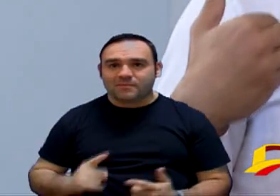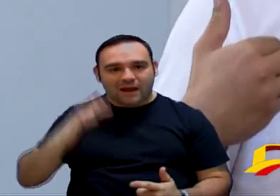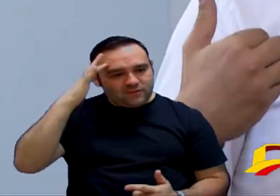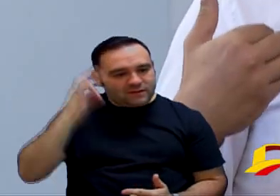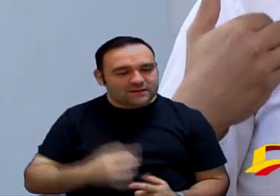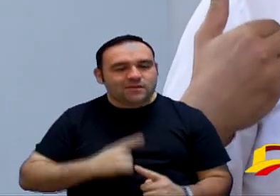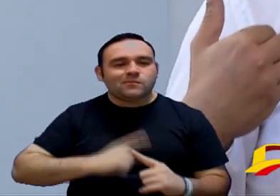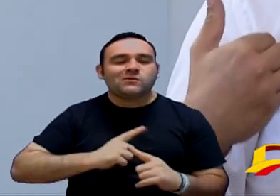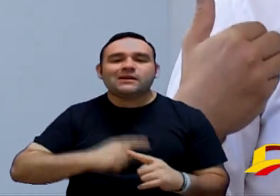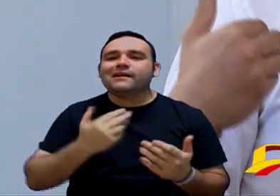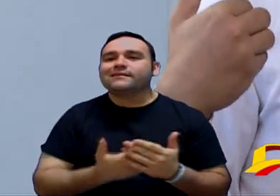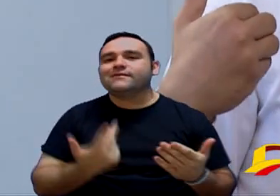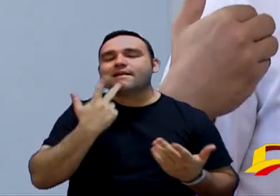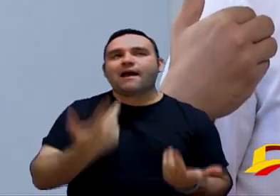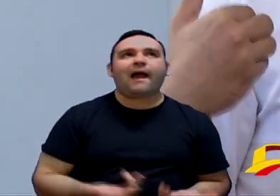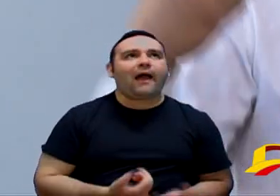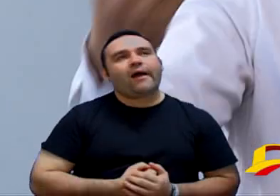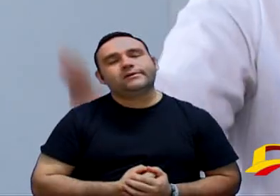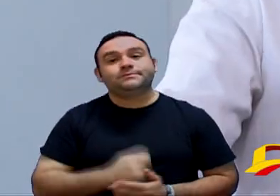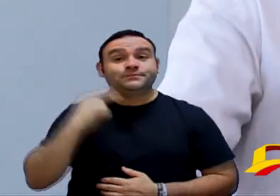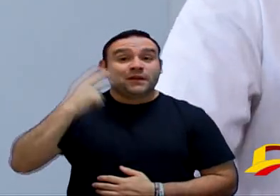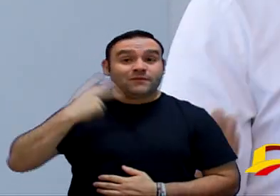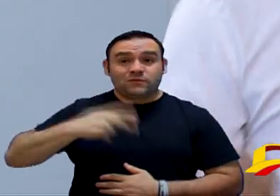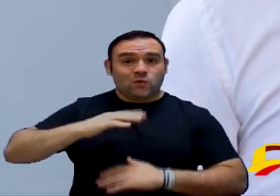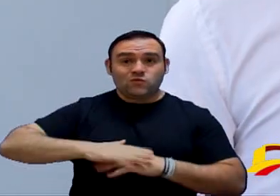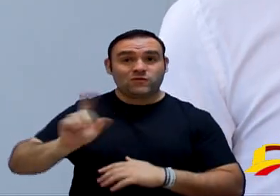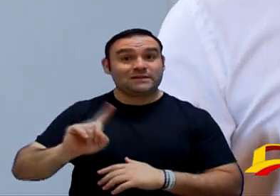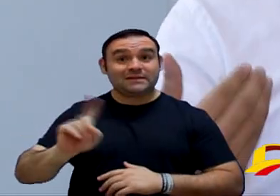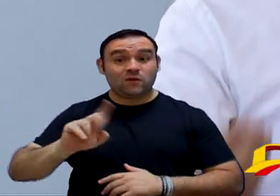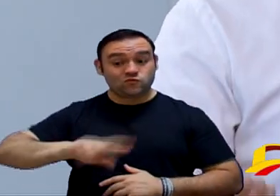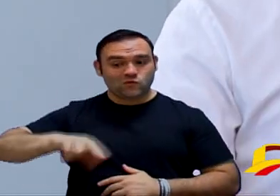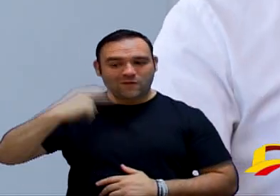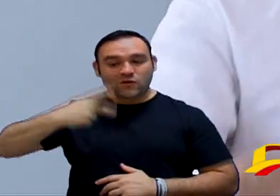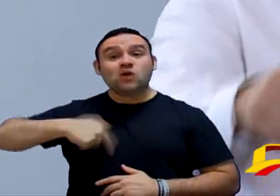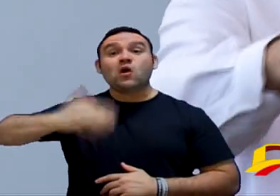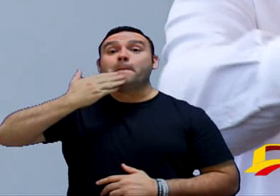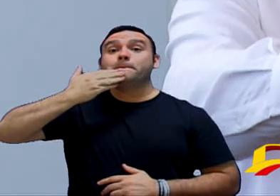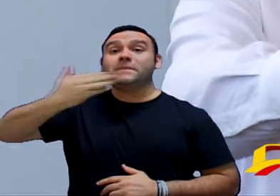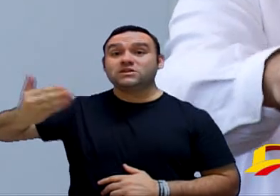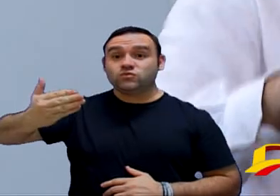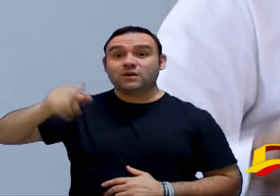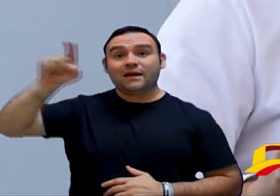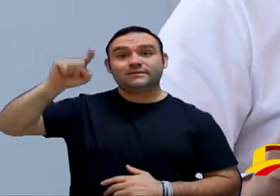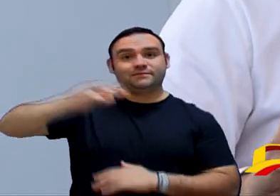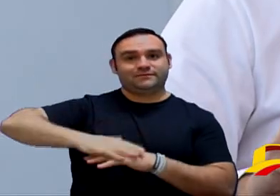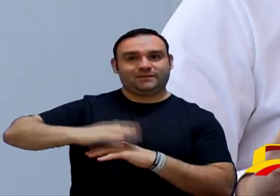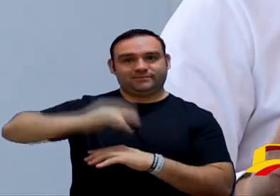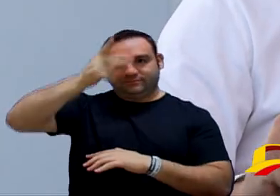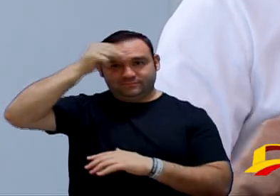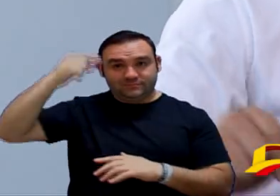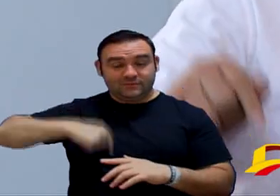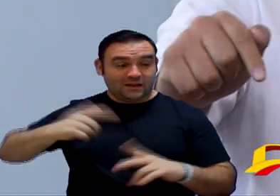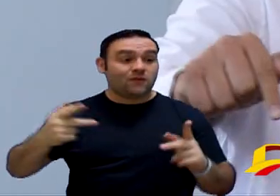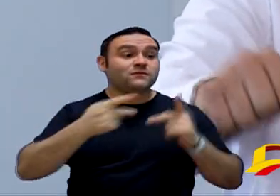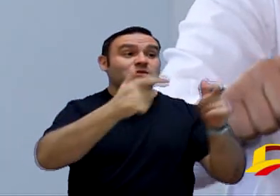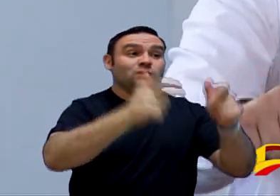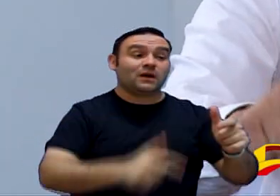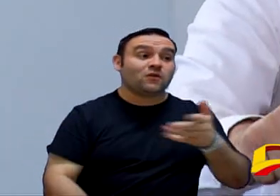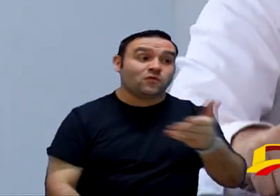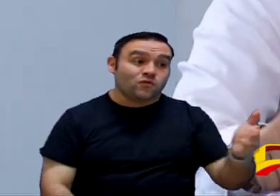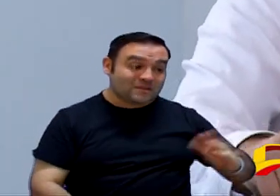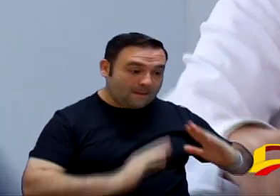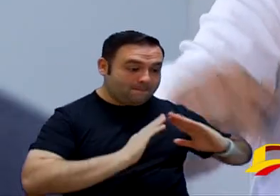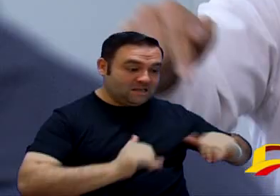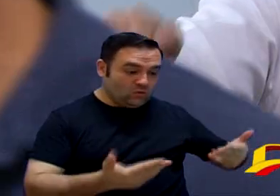Vereador porque ela fala ah mas o vereador não fez não o vereador que não fez nós pedimos e quando eu visito alguns bairros os vereadores eu falo assim ó isso que